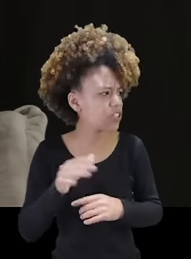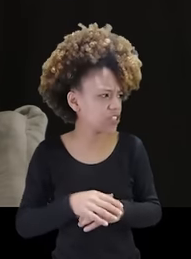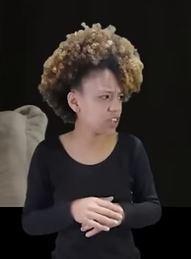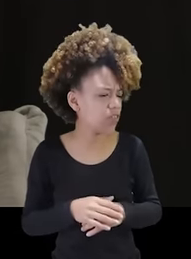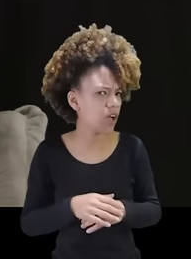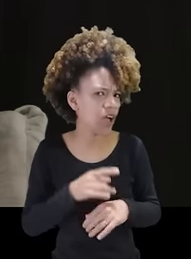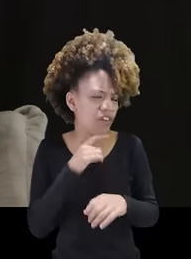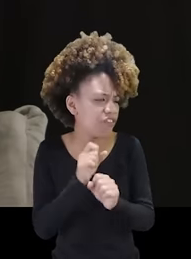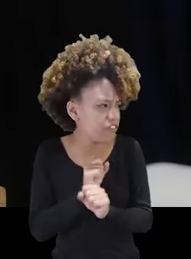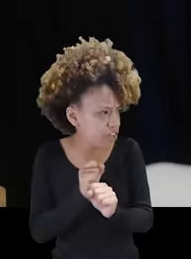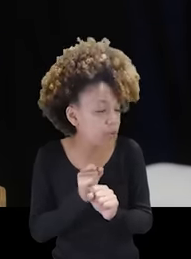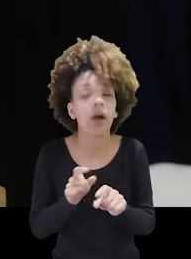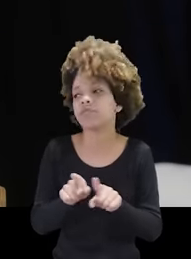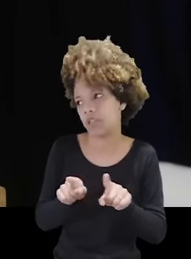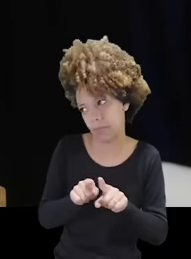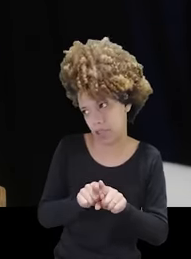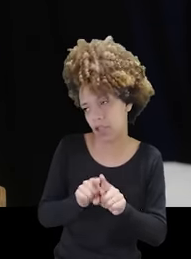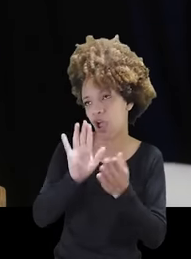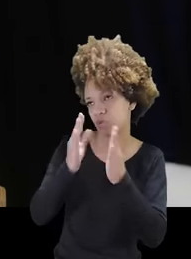cor é ser um lugar meio frio assim